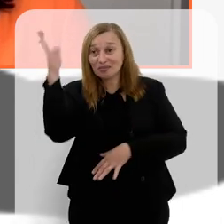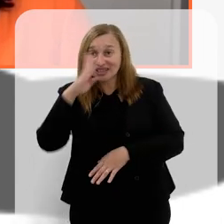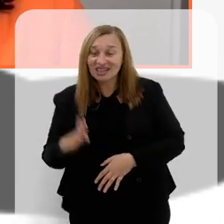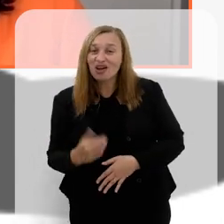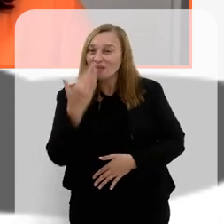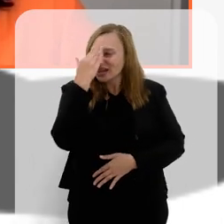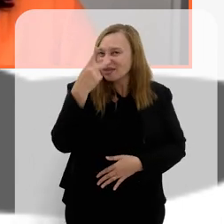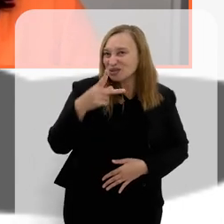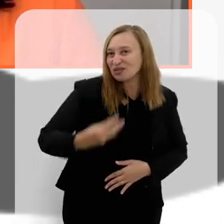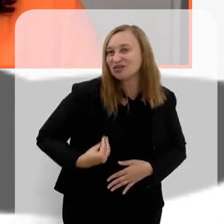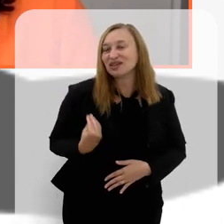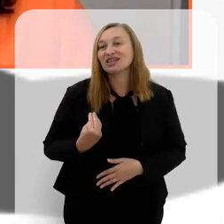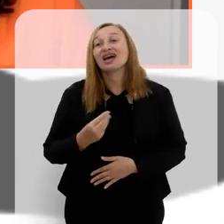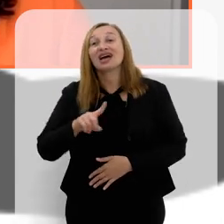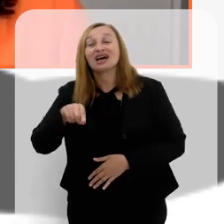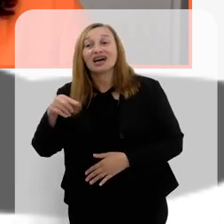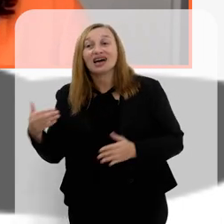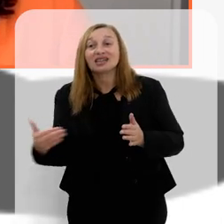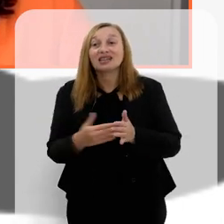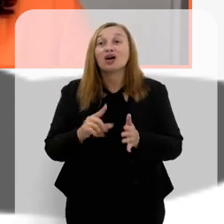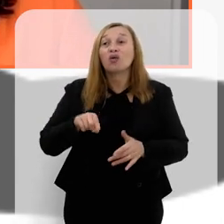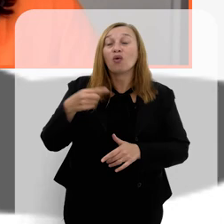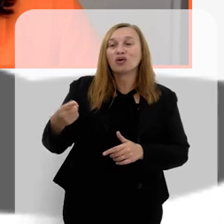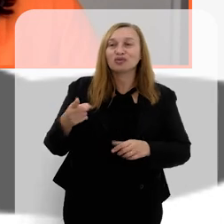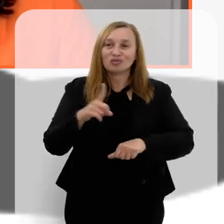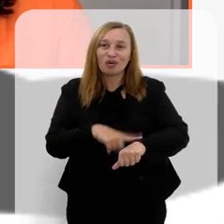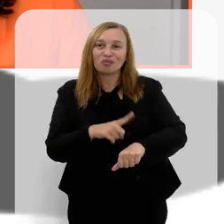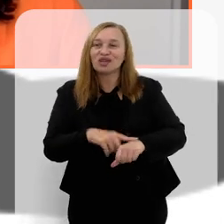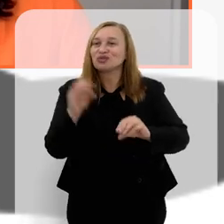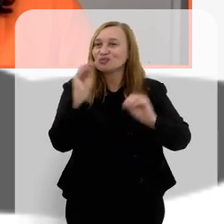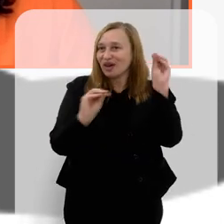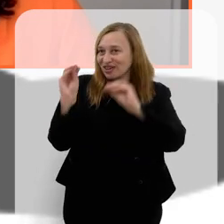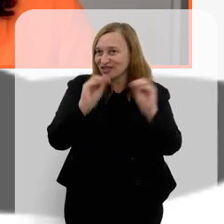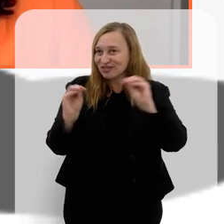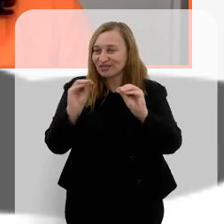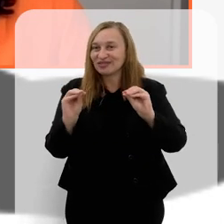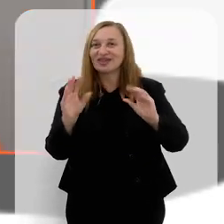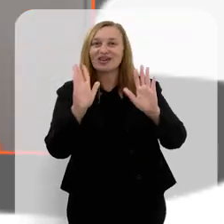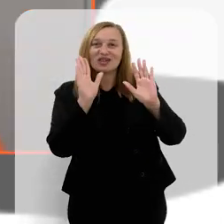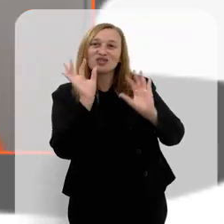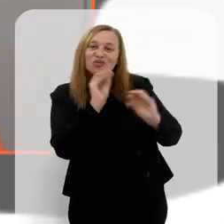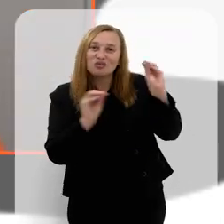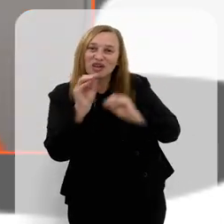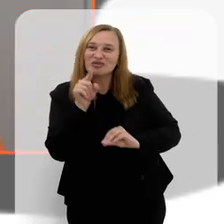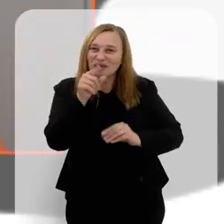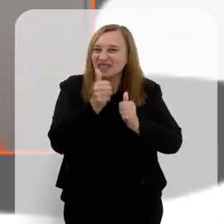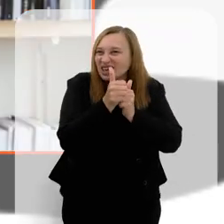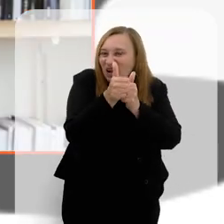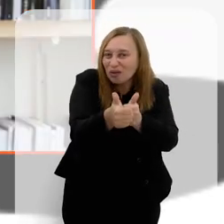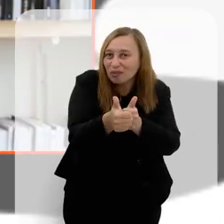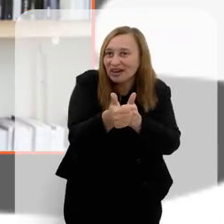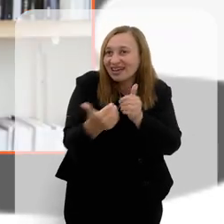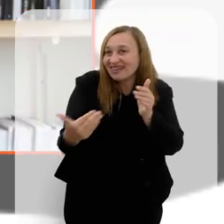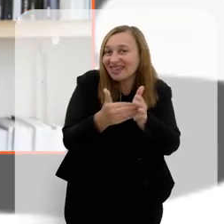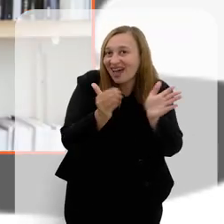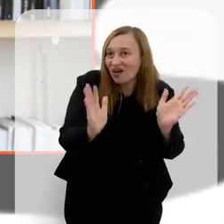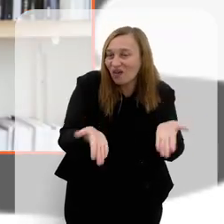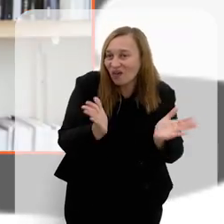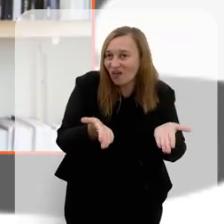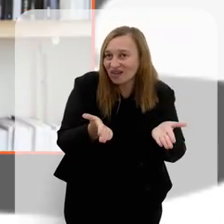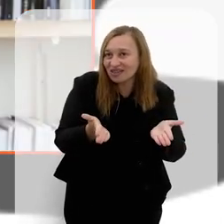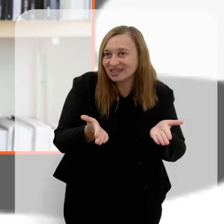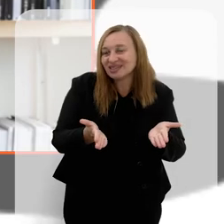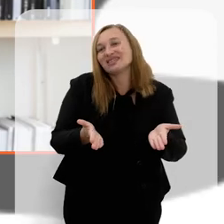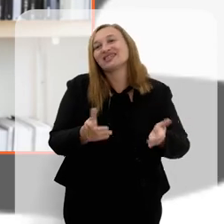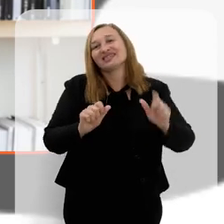obrigada pela sua presença, viu? E até o próximo programa. Até Um a beijo, próxima. Lili. E um beijo para você que nos acompanha